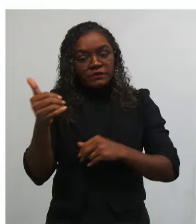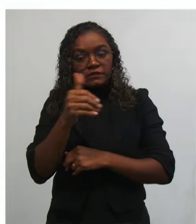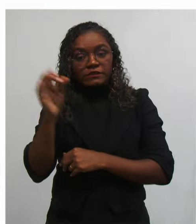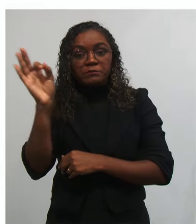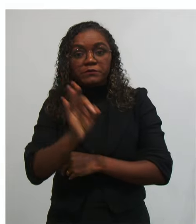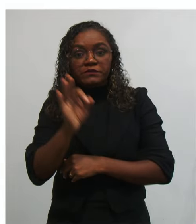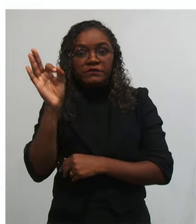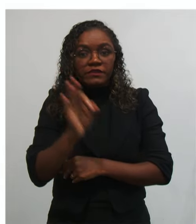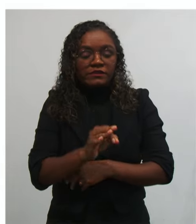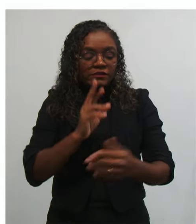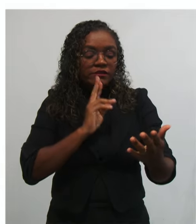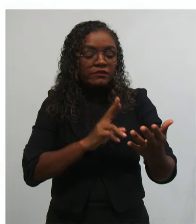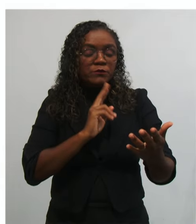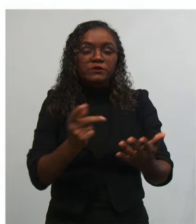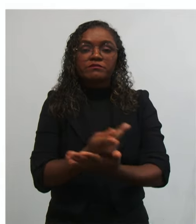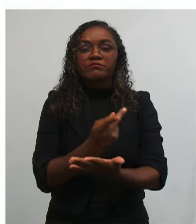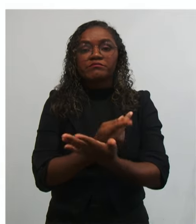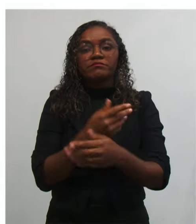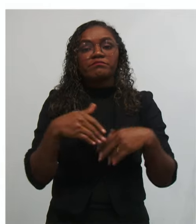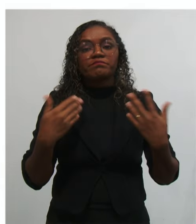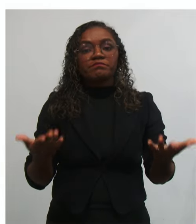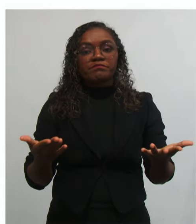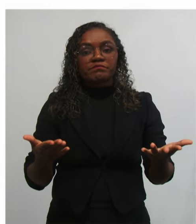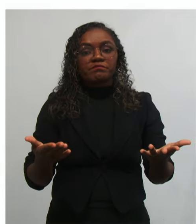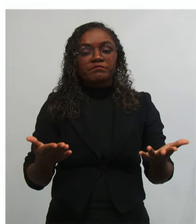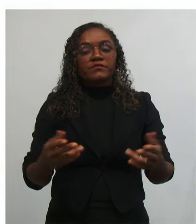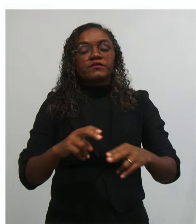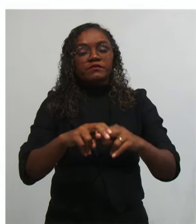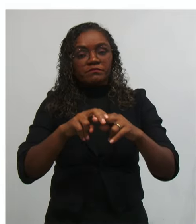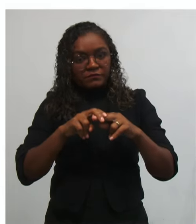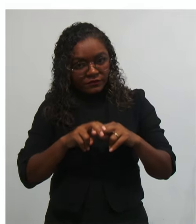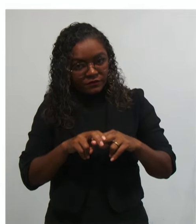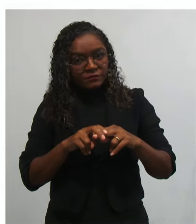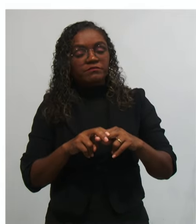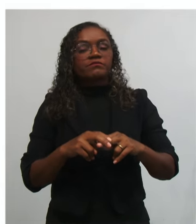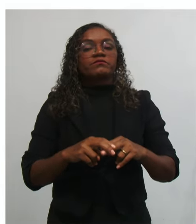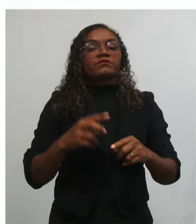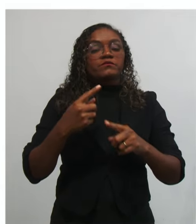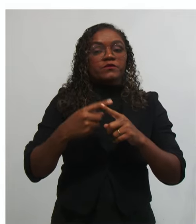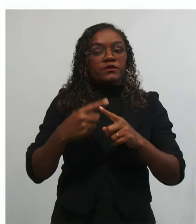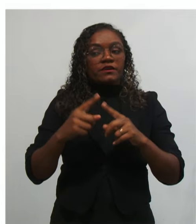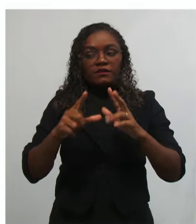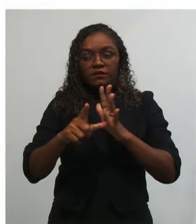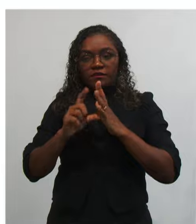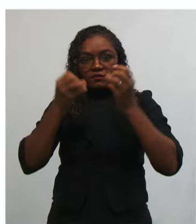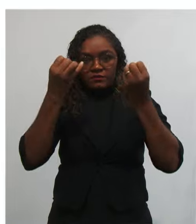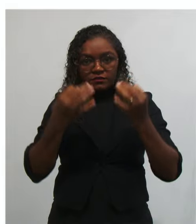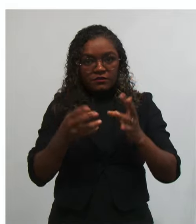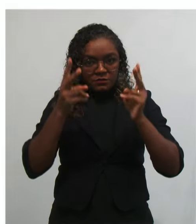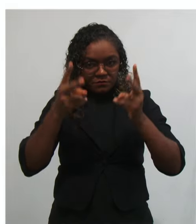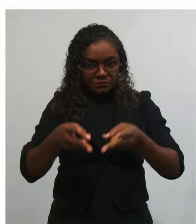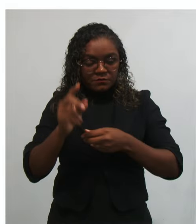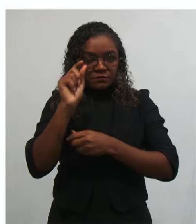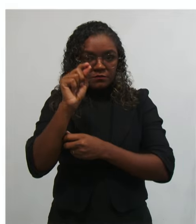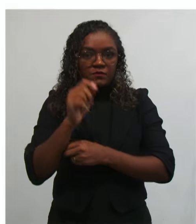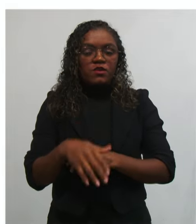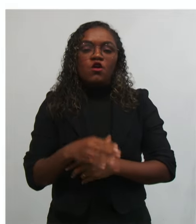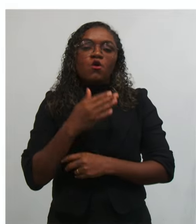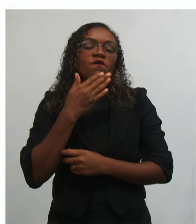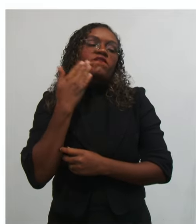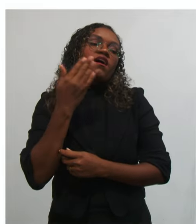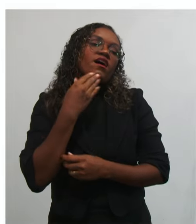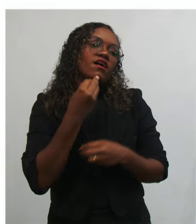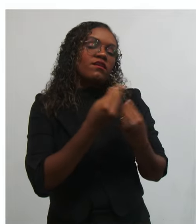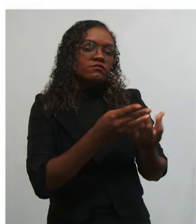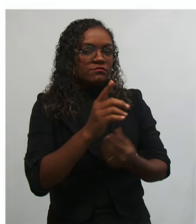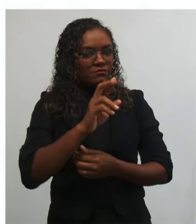coerente a gente já falou e Clara de fato ajuda que o aluno expresse aquilo que ele aprendeu veja não é facilitar a